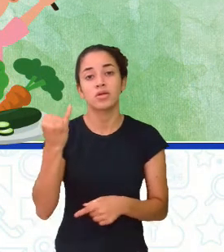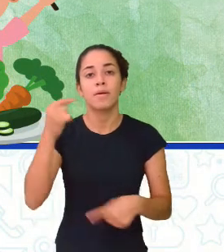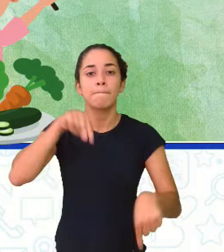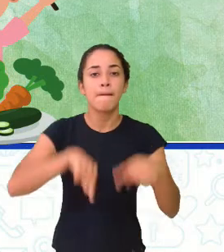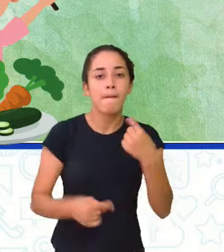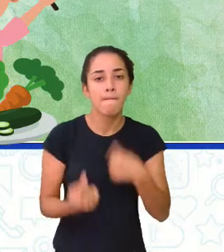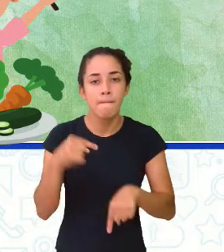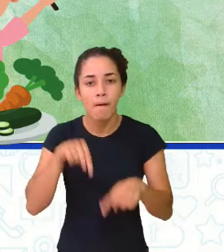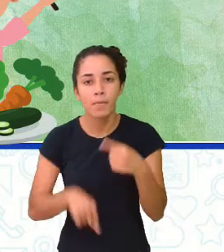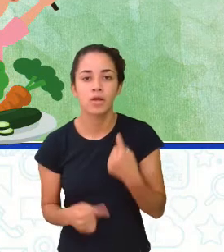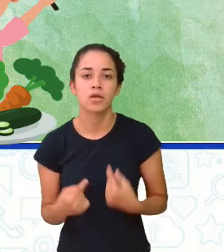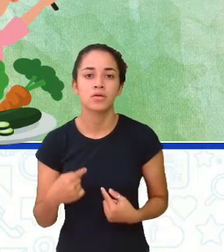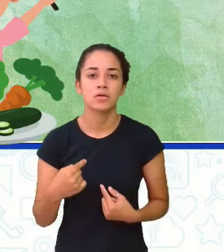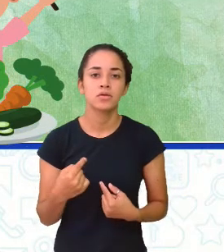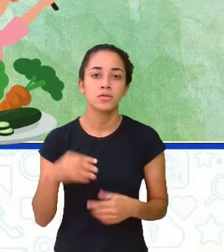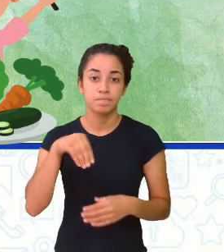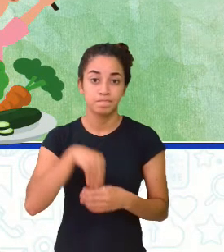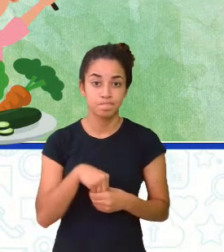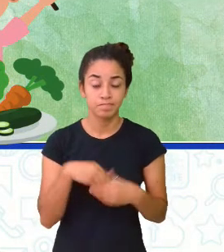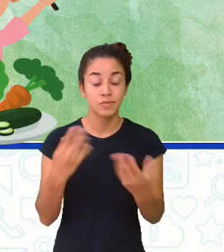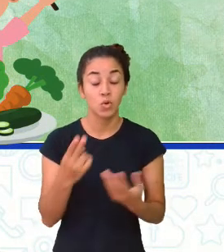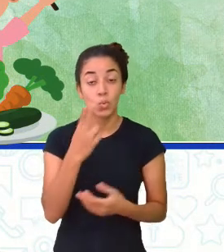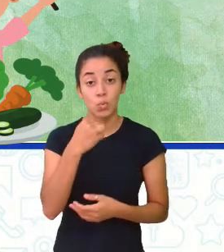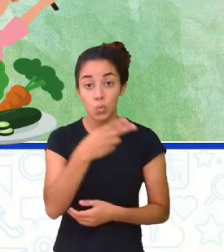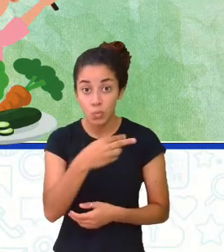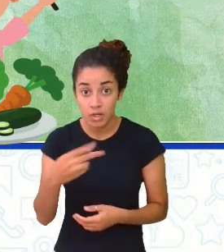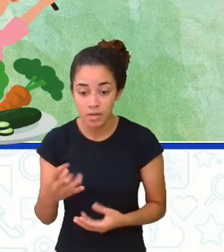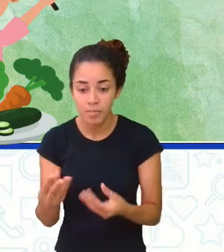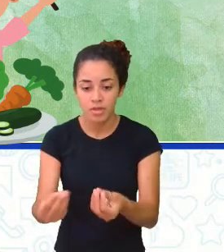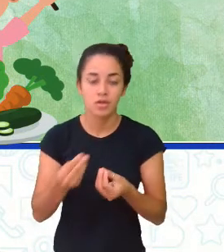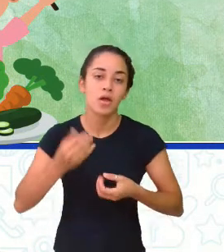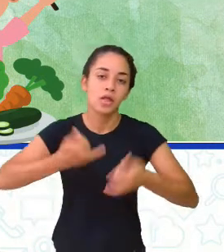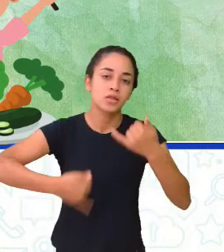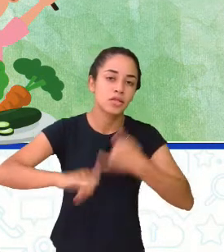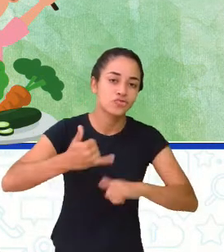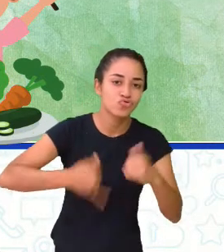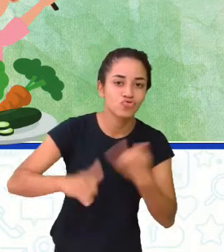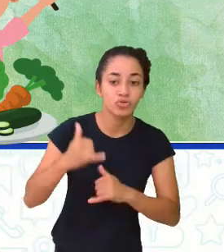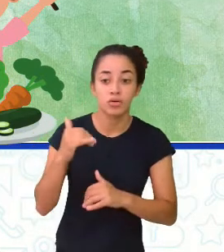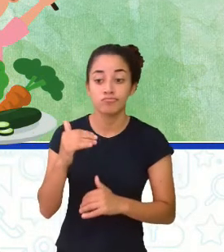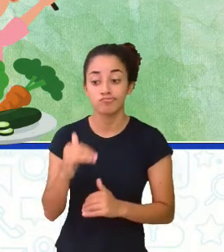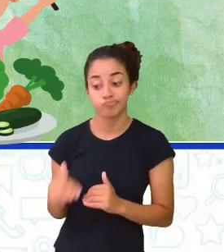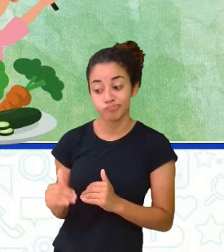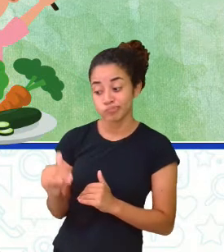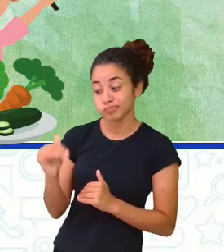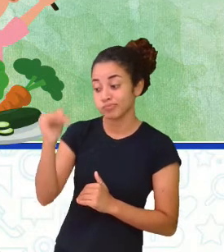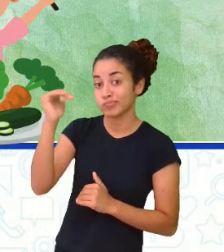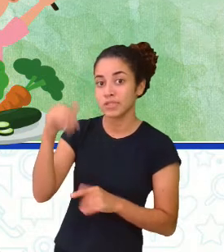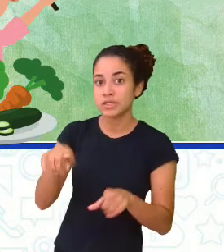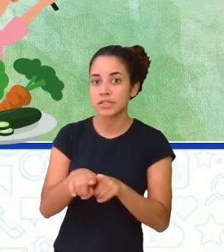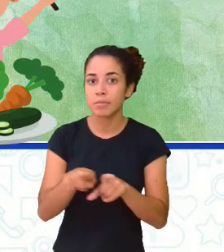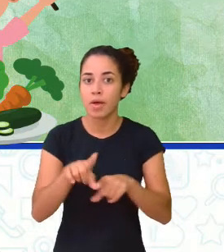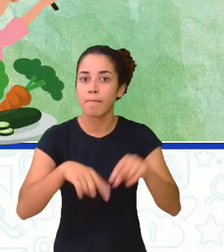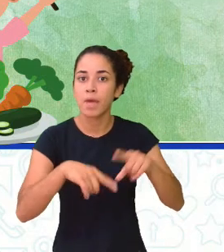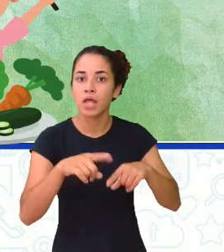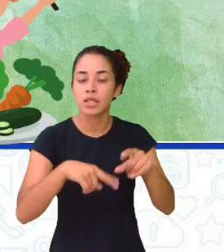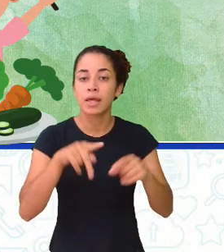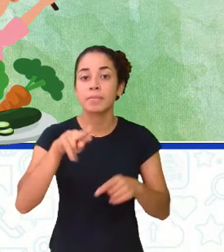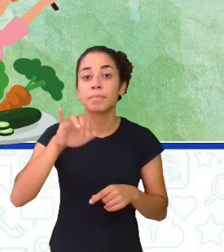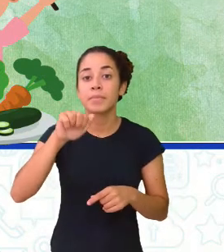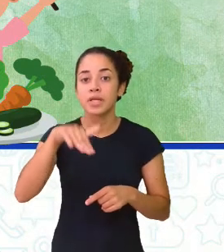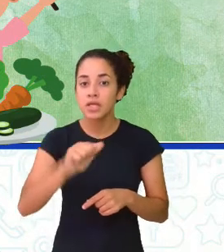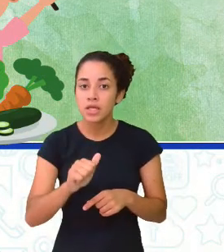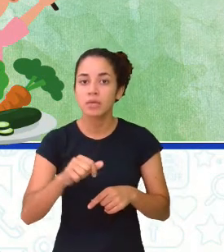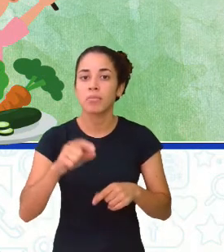funcionamento do organismo. E esses nutrientes, eles fornecem energia, crescimento, matéria-prima para o funcionamento